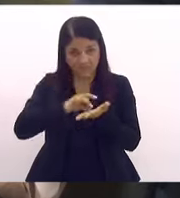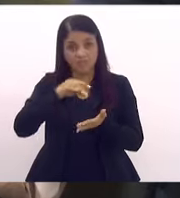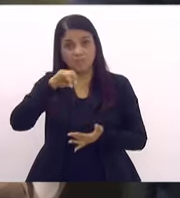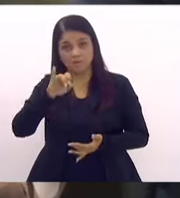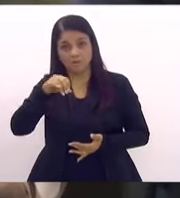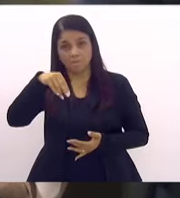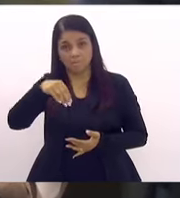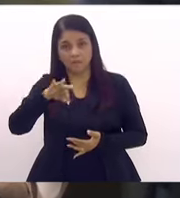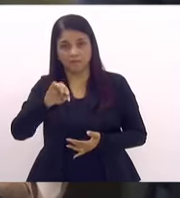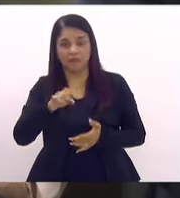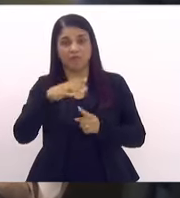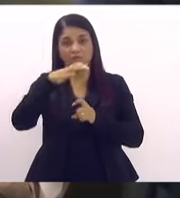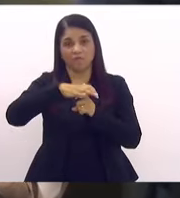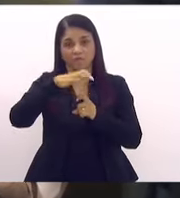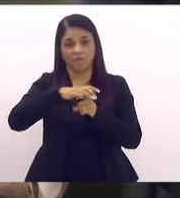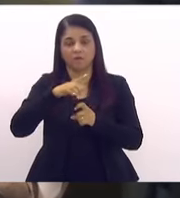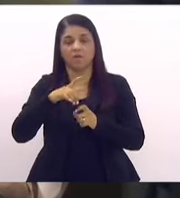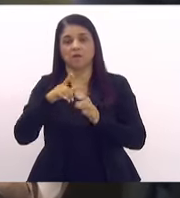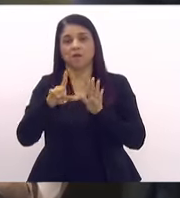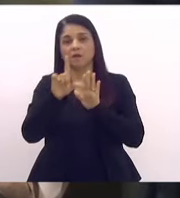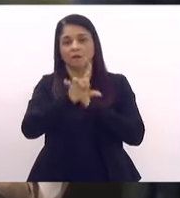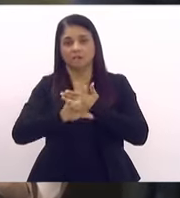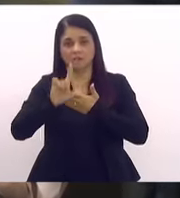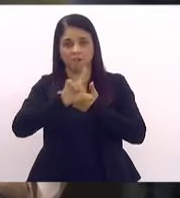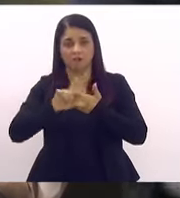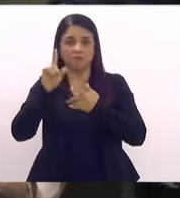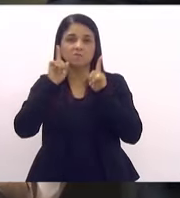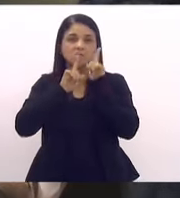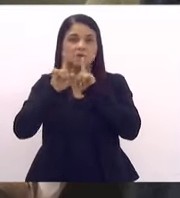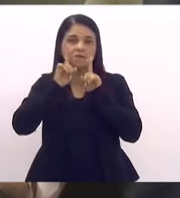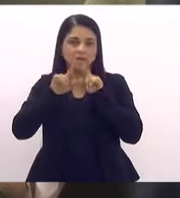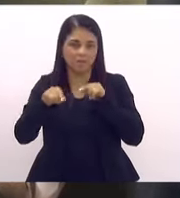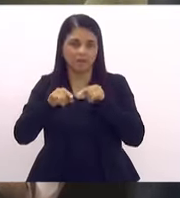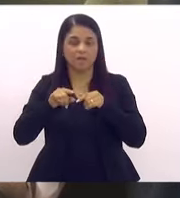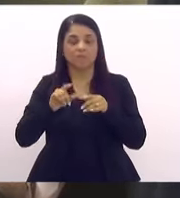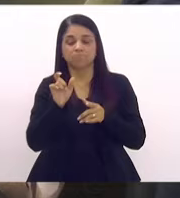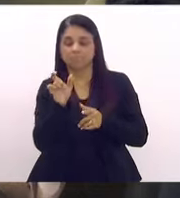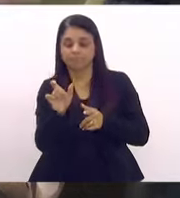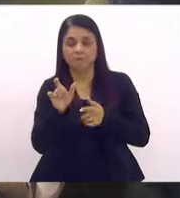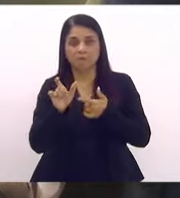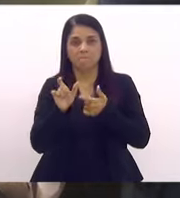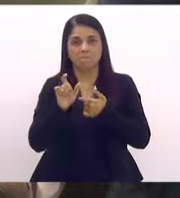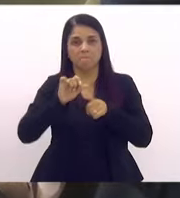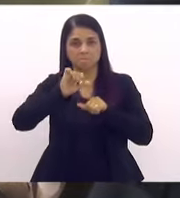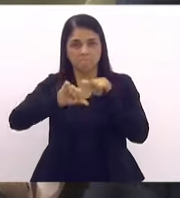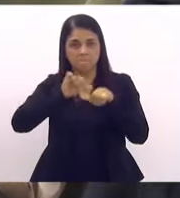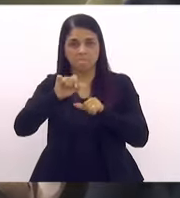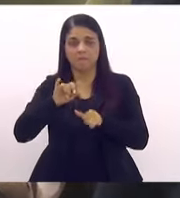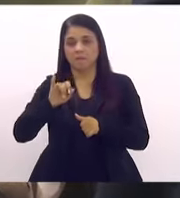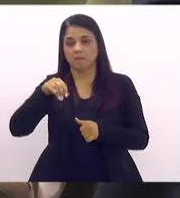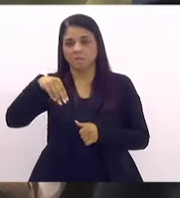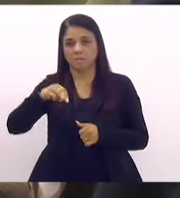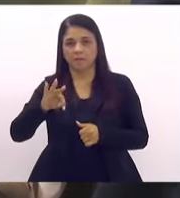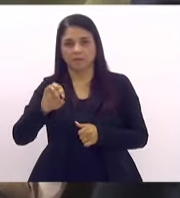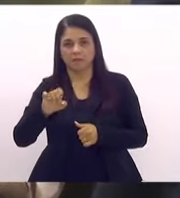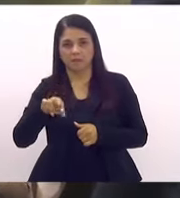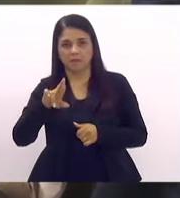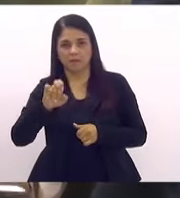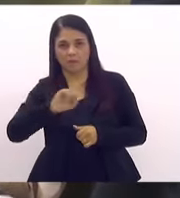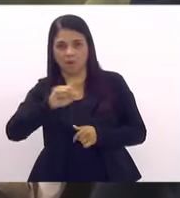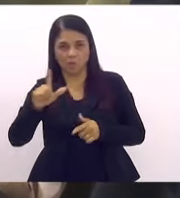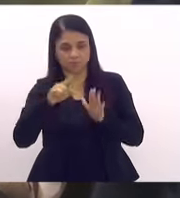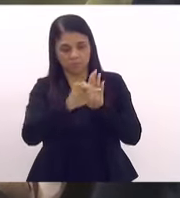Literária de Maricá. Então, eu teria que corrigir a emenda para imaterial, e está como material. O